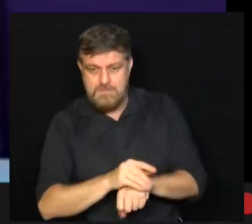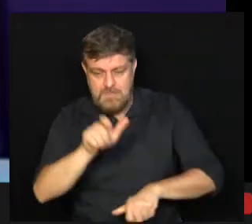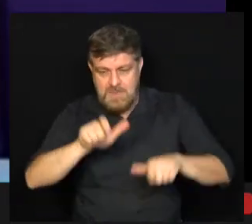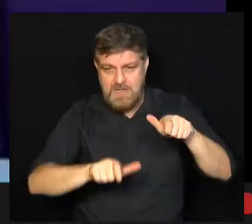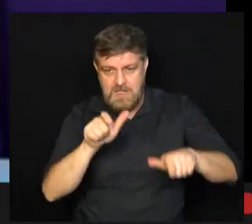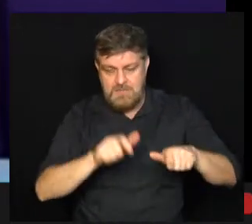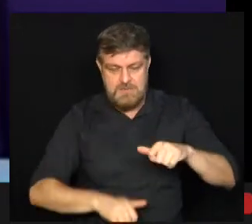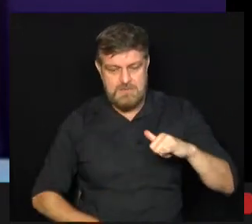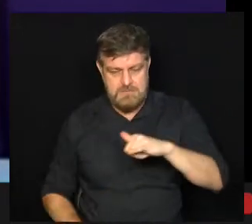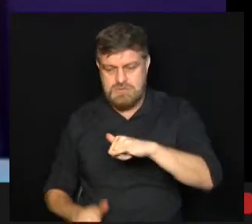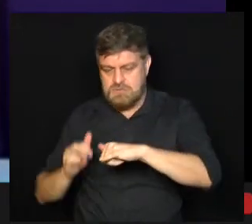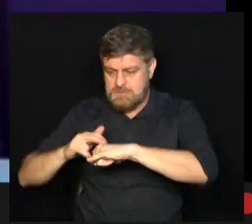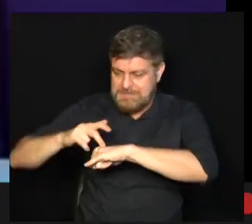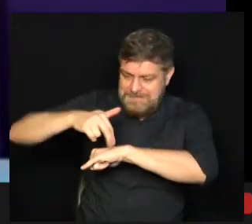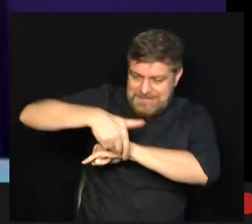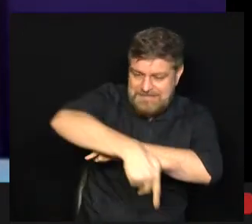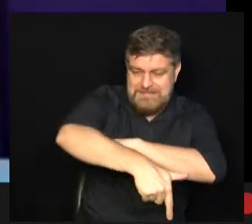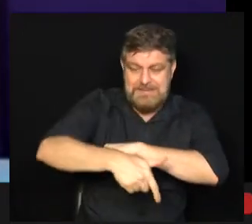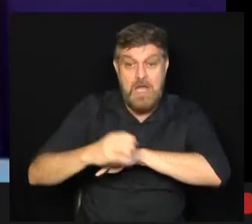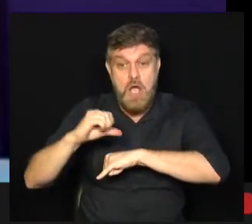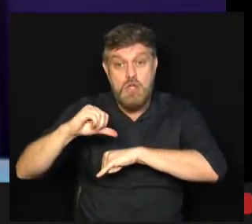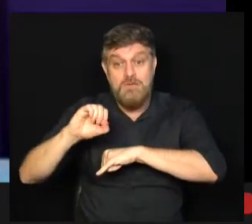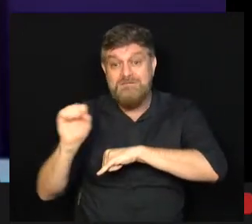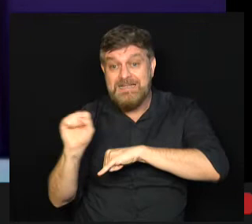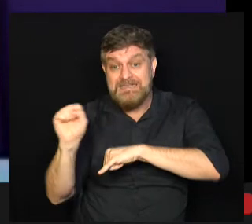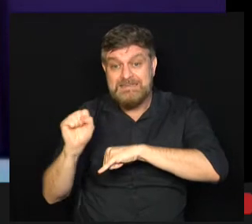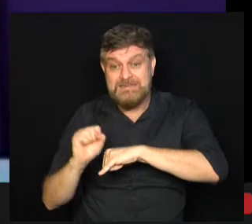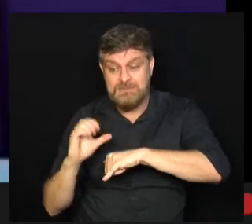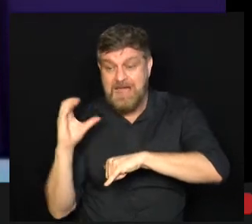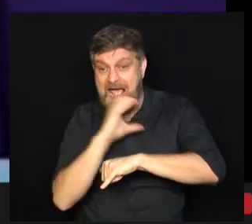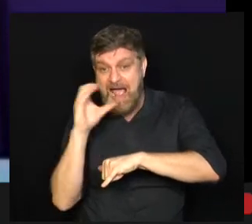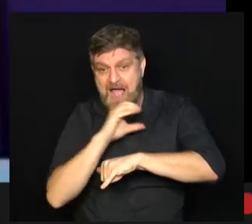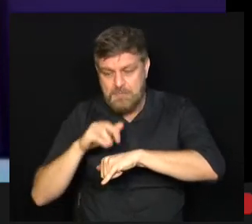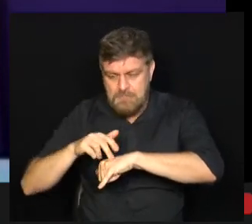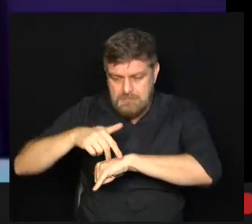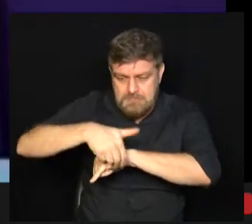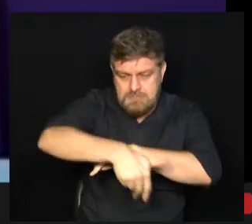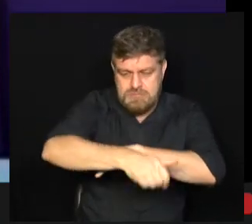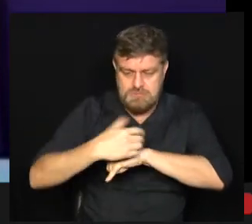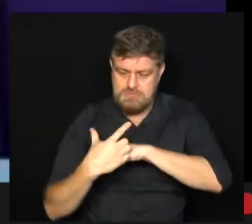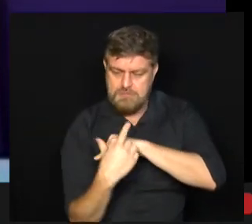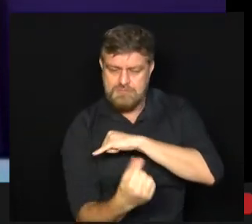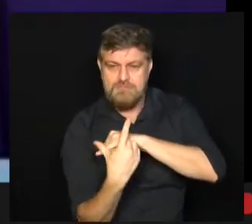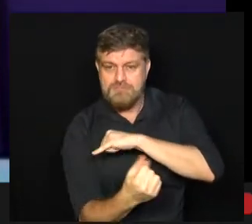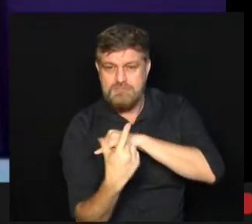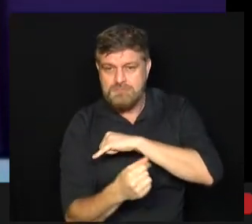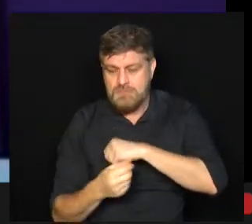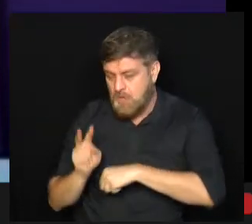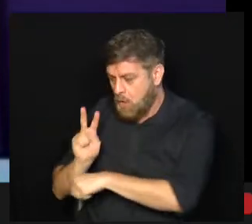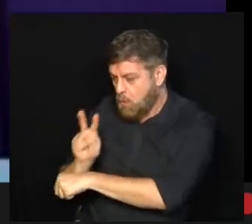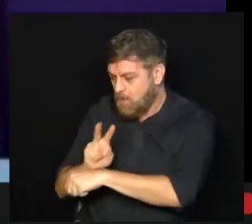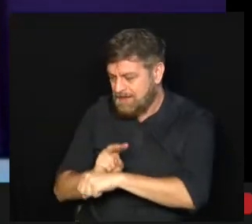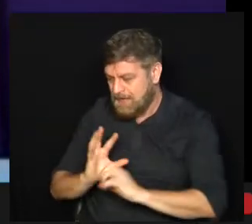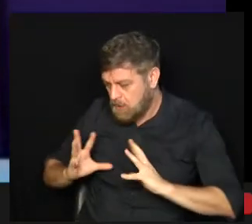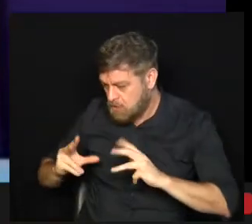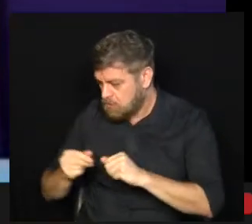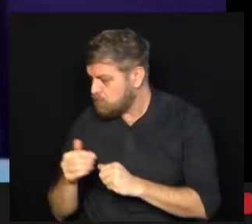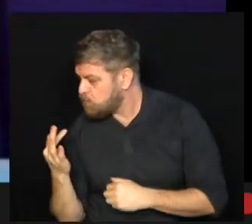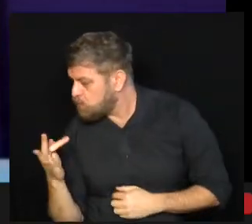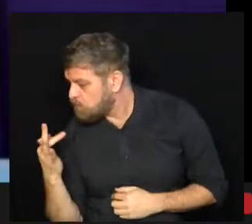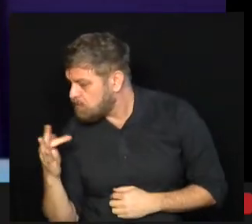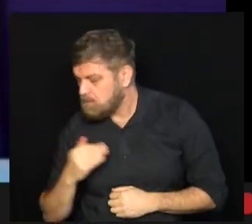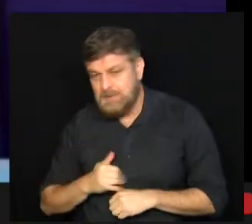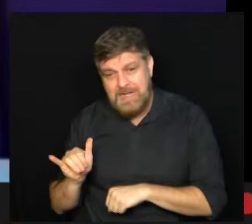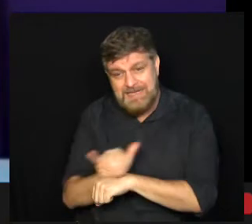em 90 segundos, realmente, de conseguir acolher todas as pessoas que se feriram, de conseguir fazer todos os